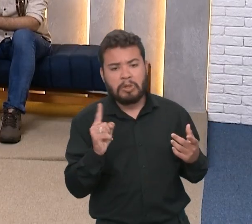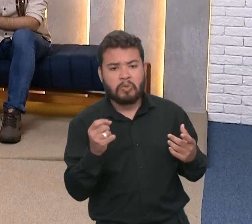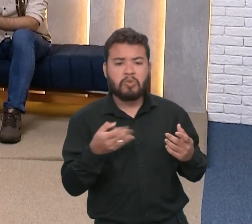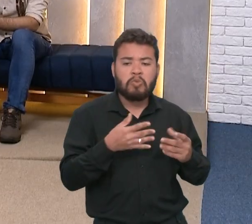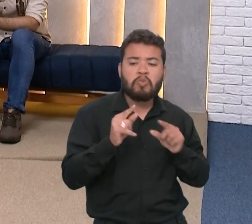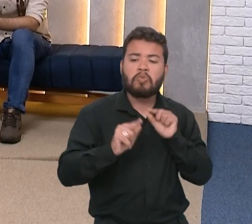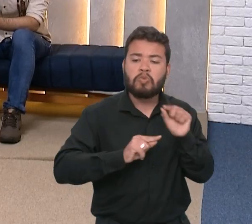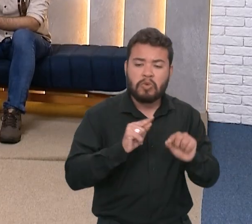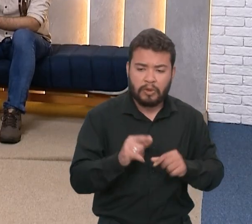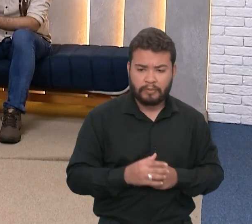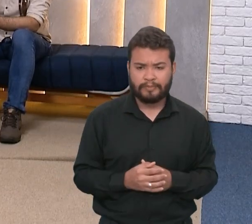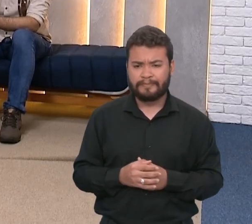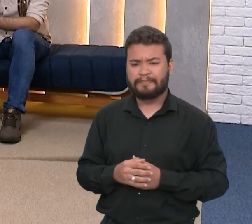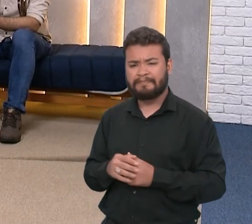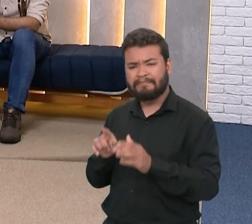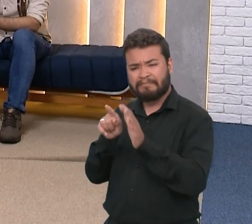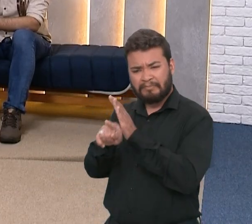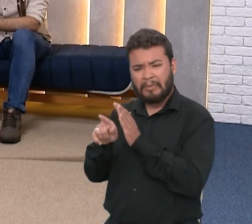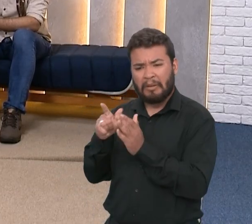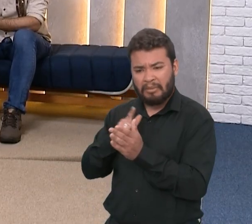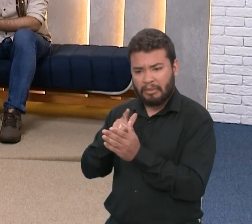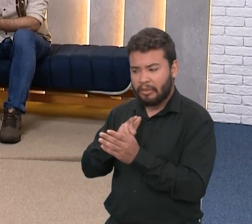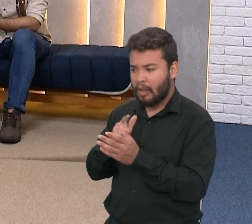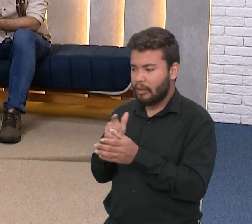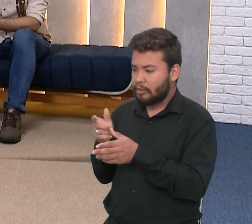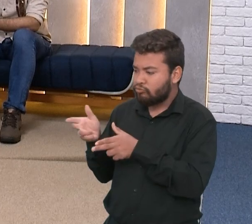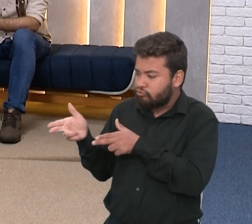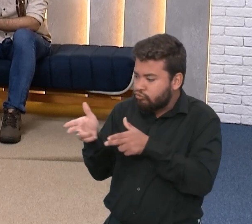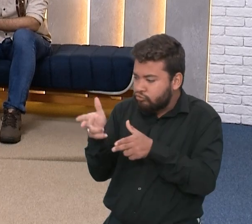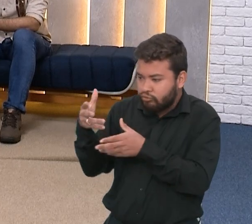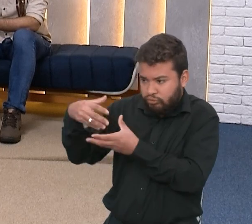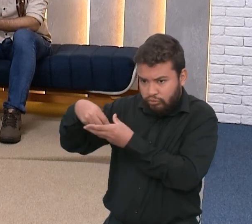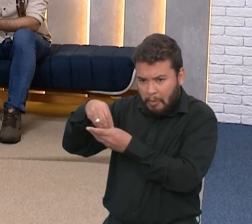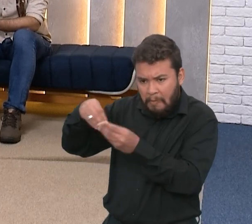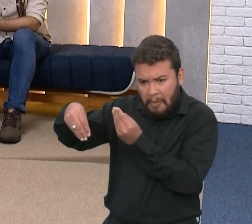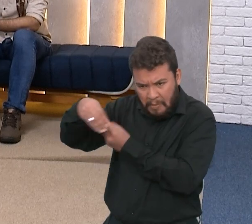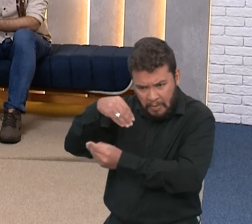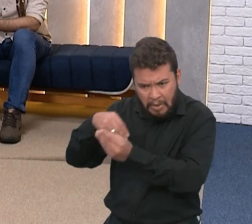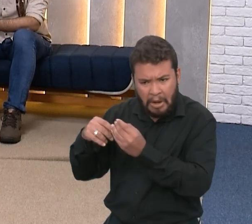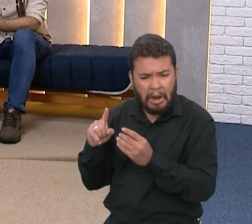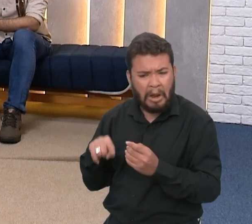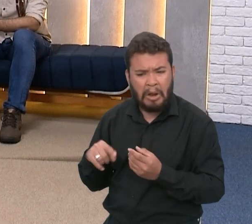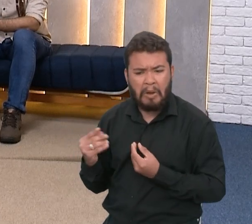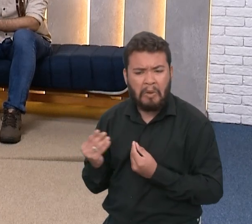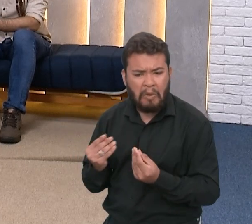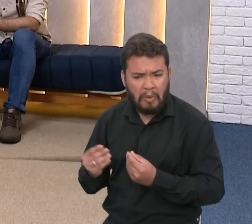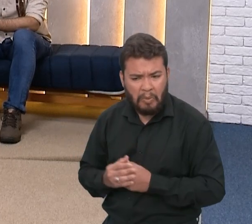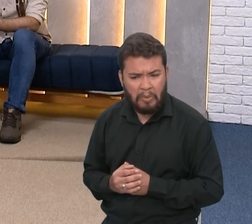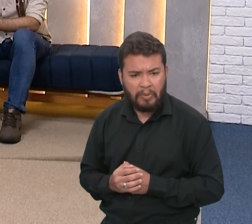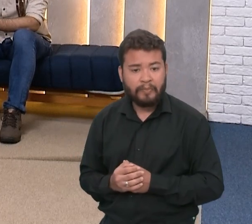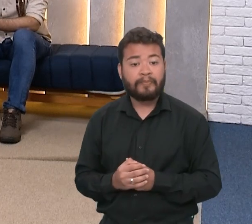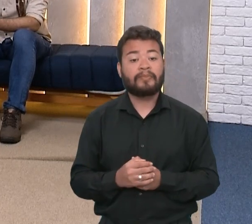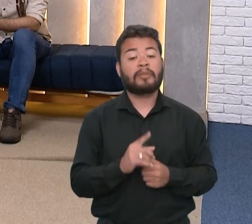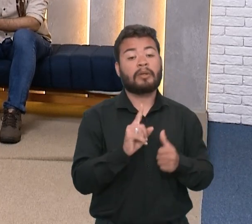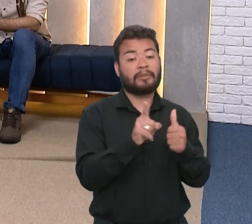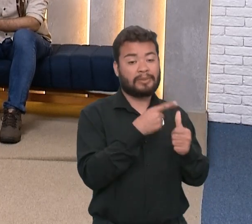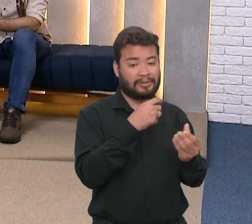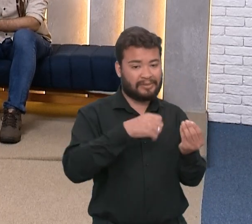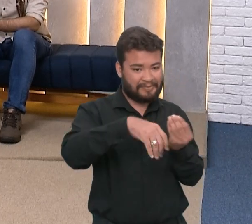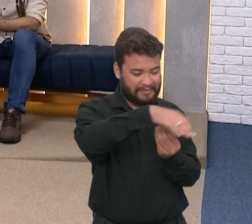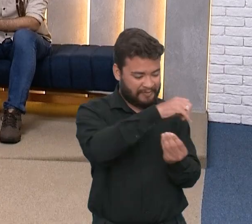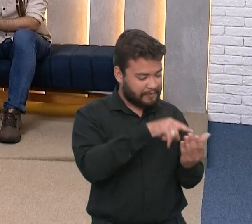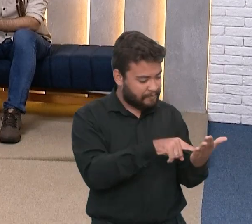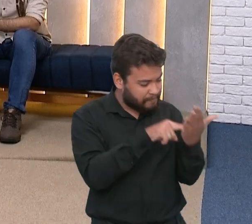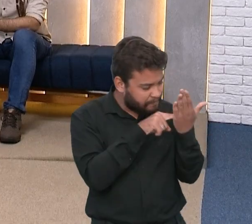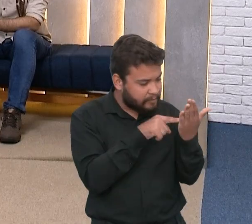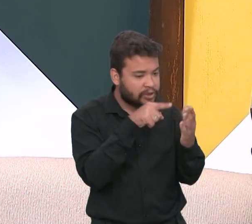para poder pulverizar essa plantação? Como é feito? Então, primeiro a gente parte para uma etapa que é a de identificação. Então, a gente identifica o fungo,